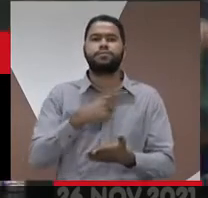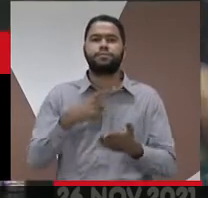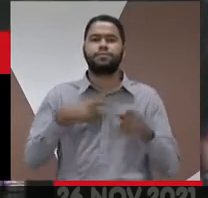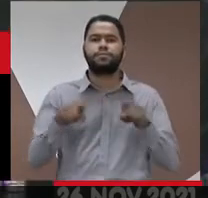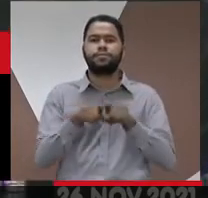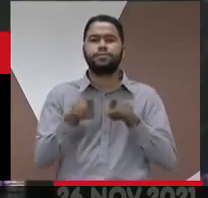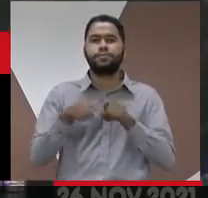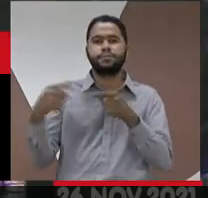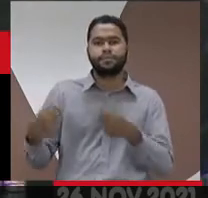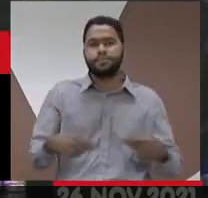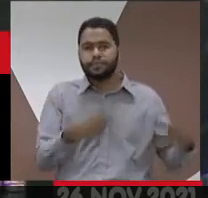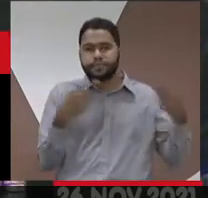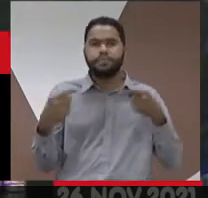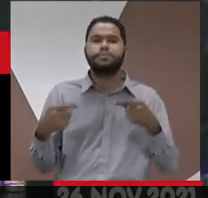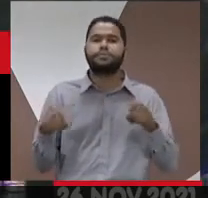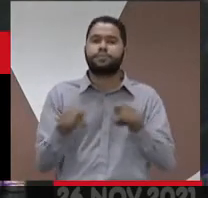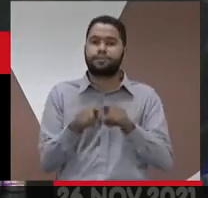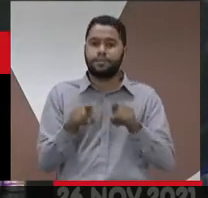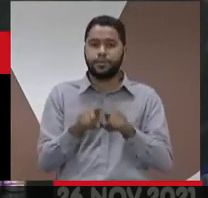debate